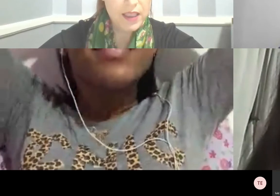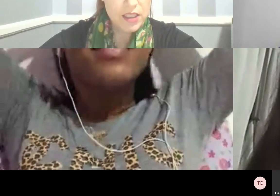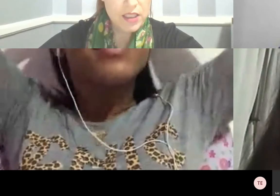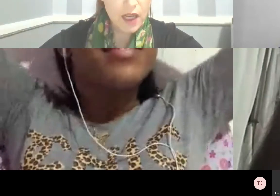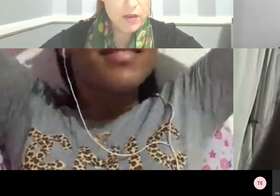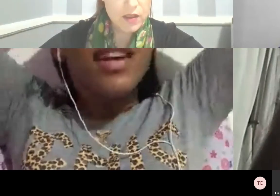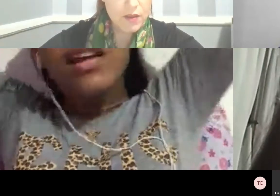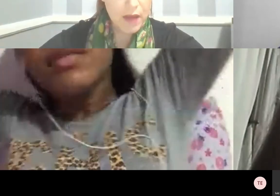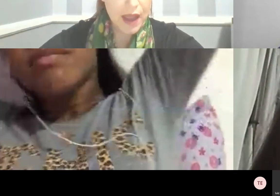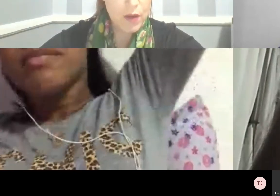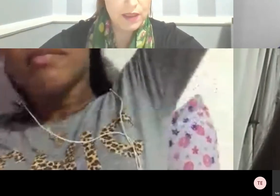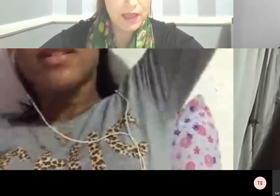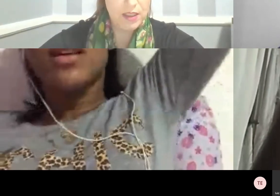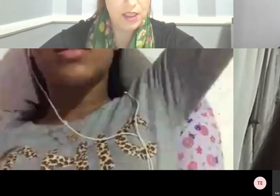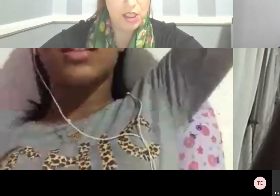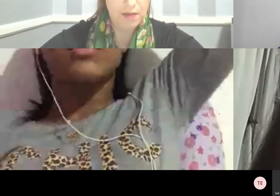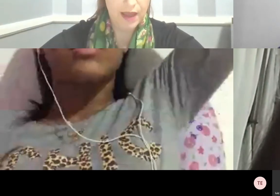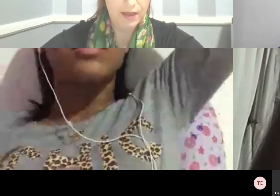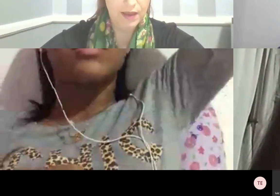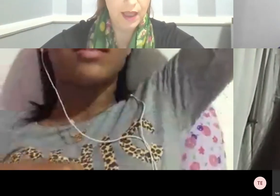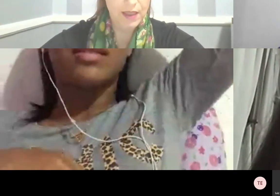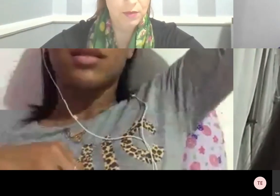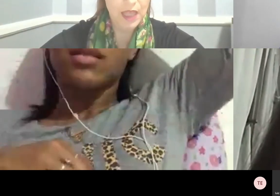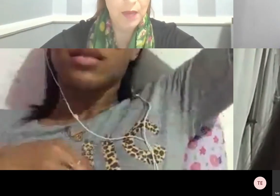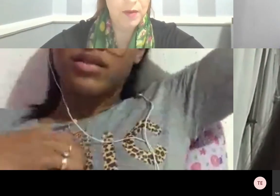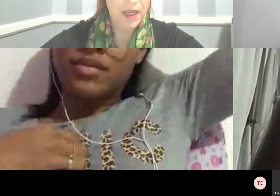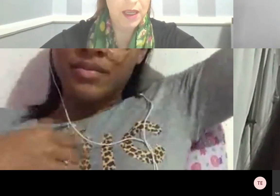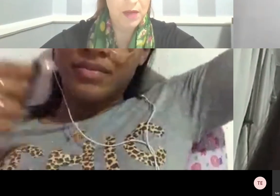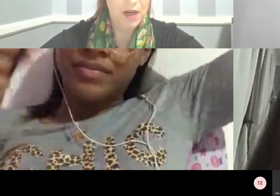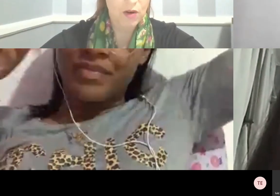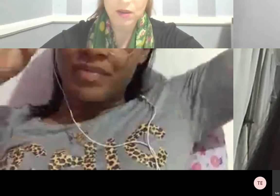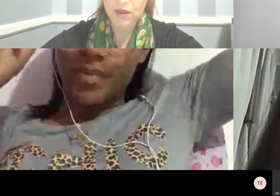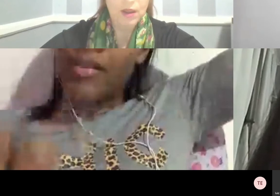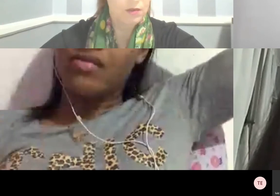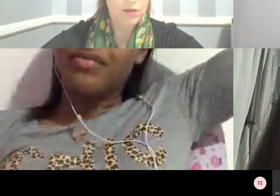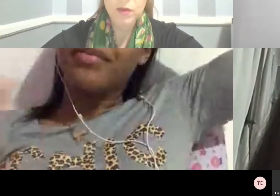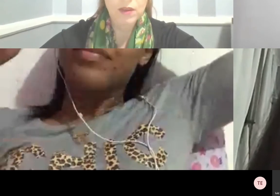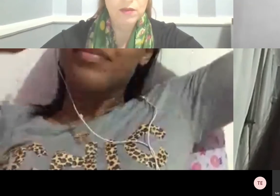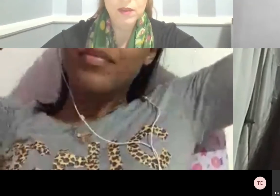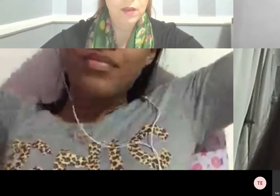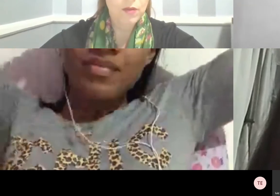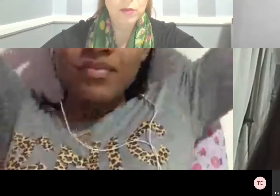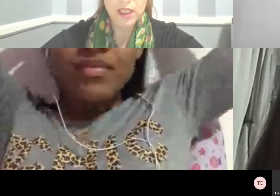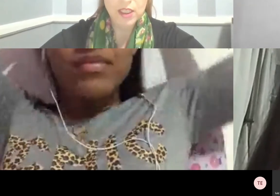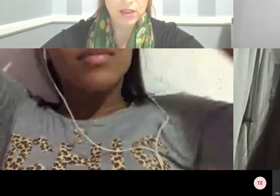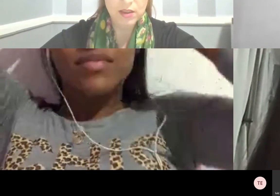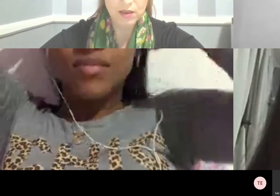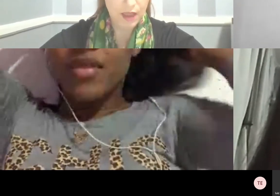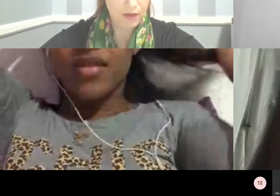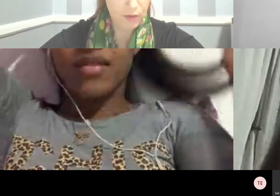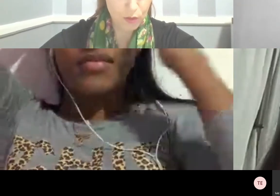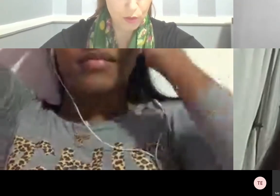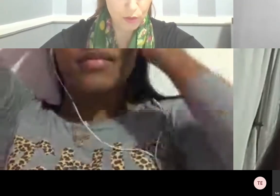A rede está causando má qualidade da chamada. Tente mudar para uma rede melhor. Meu filho, não tem como mudar